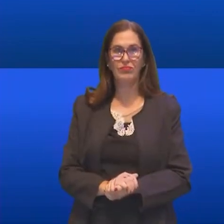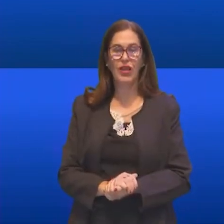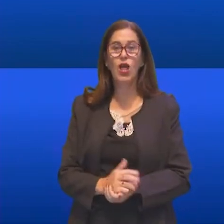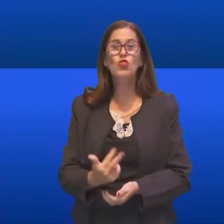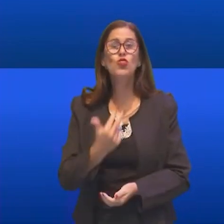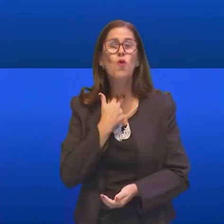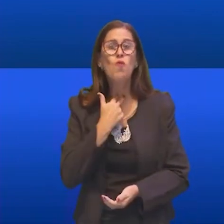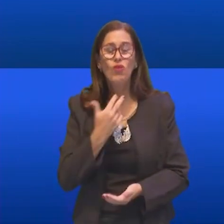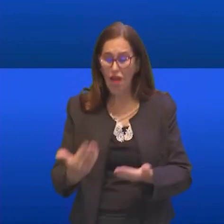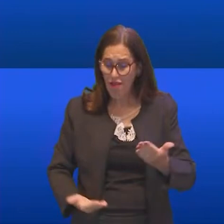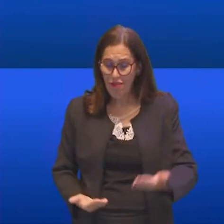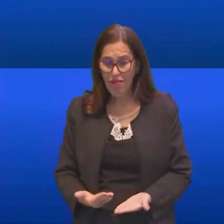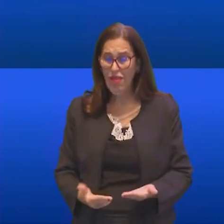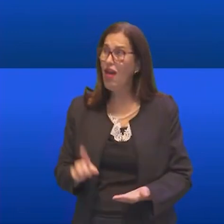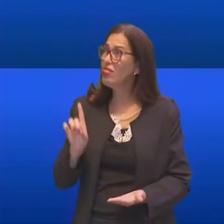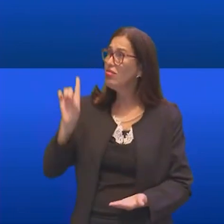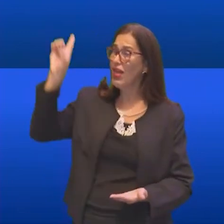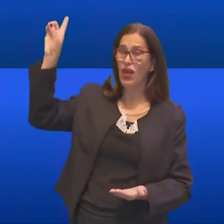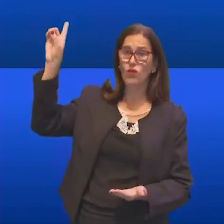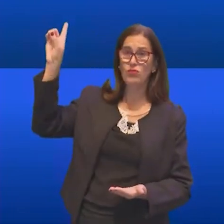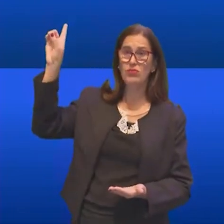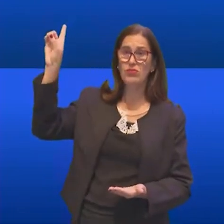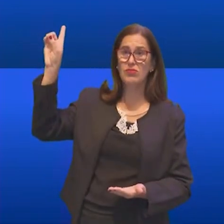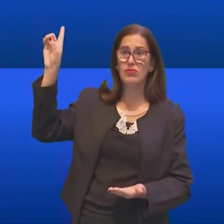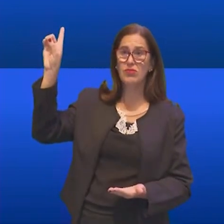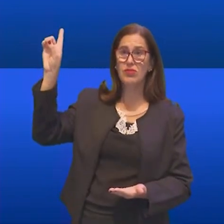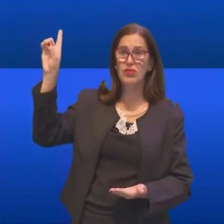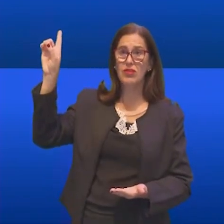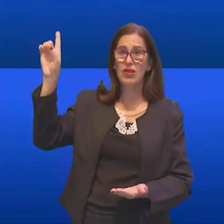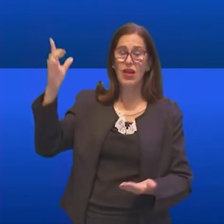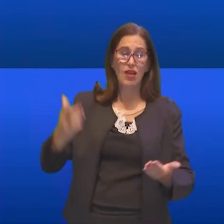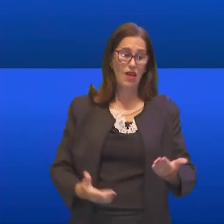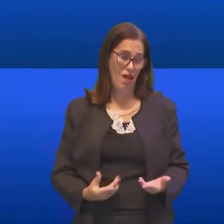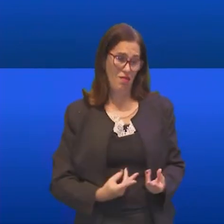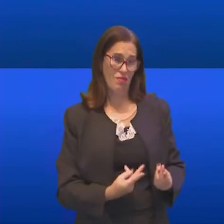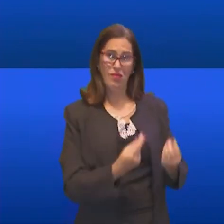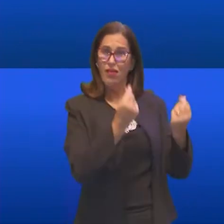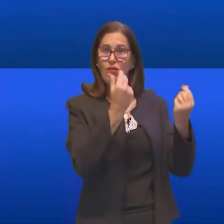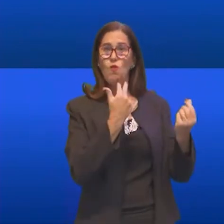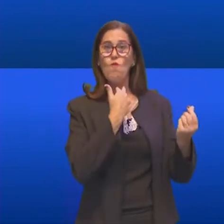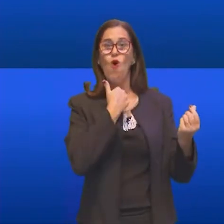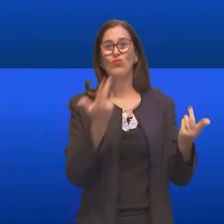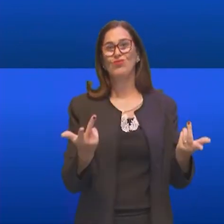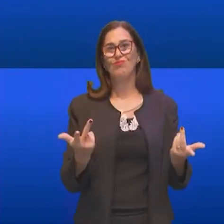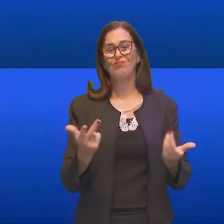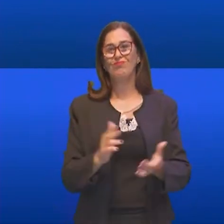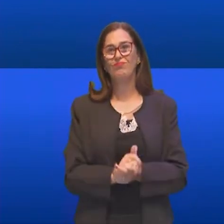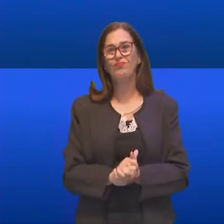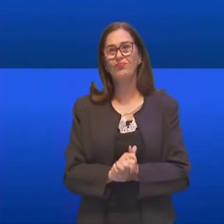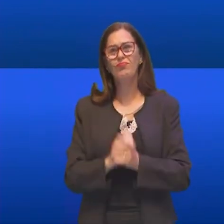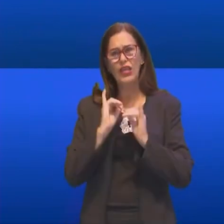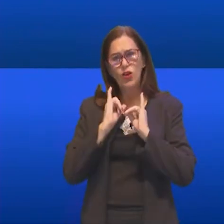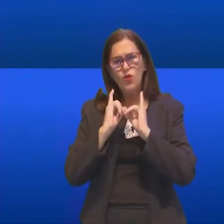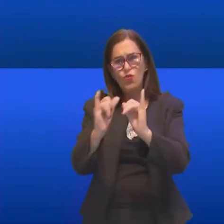podeis servir a Deus e às riquezas. Esta é uma